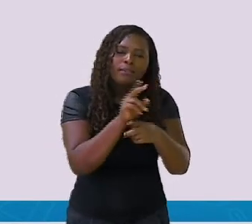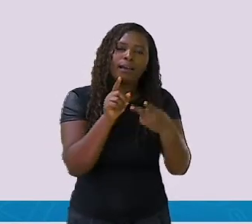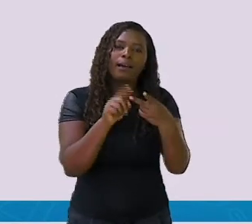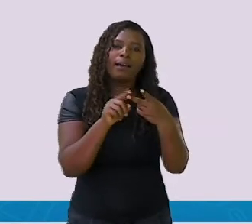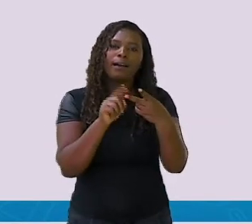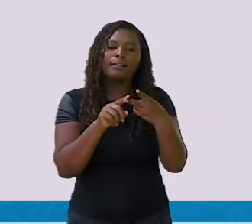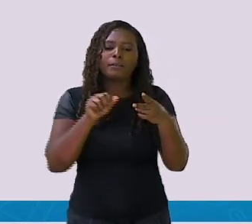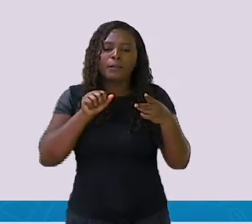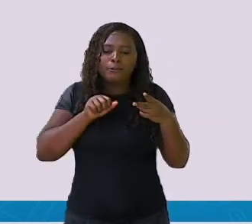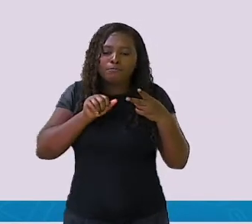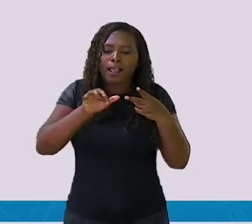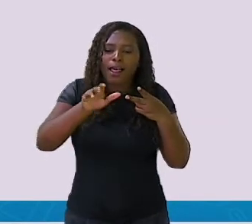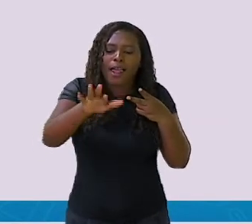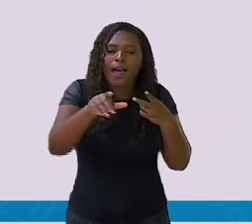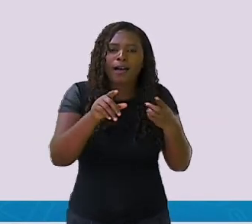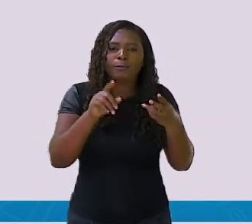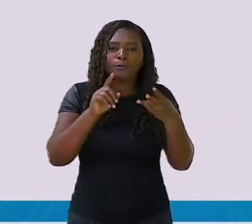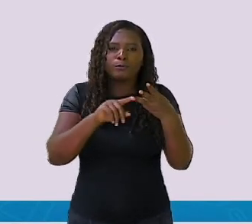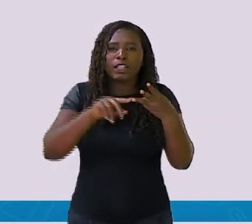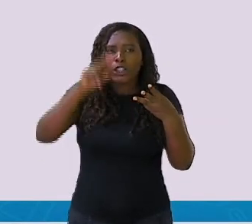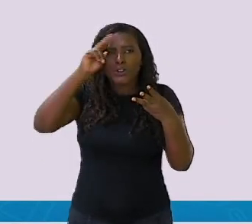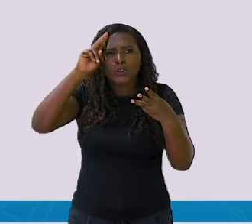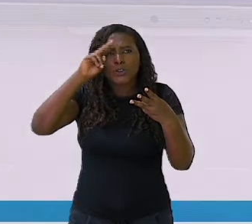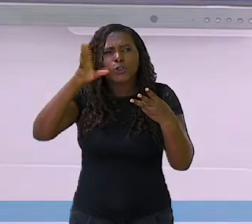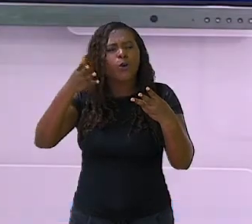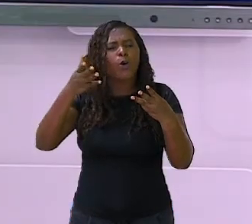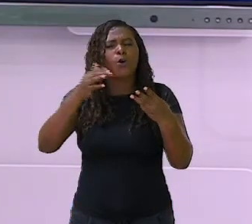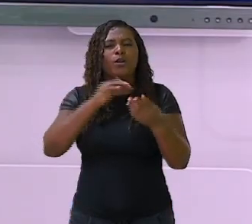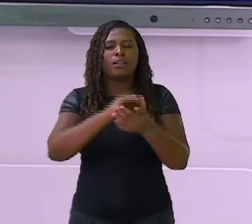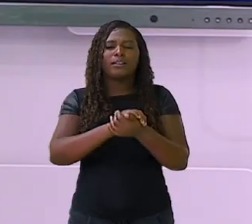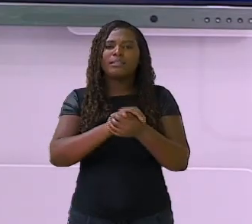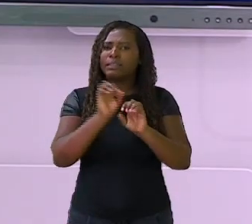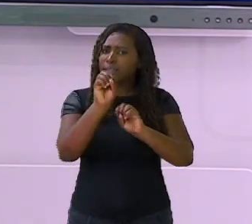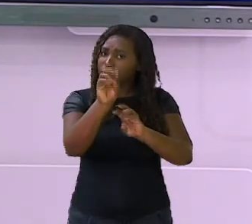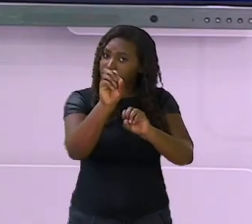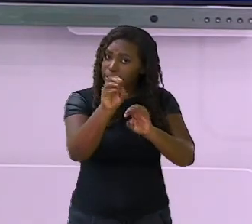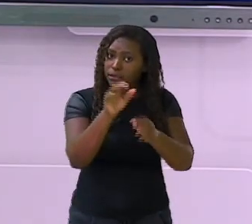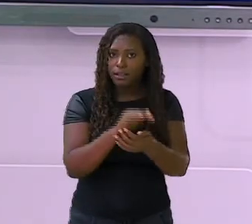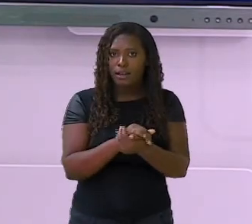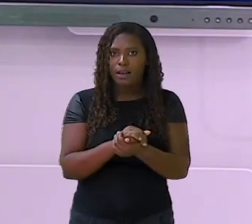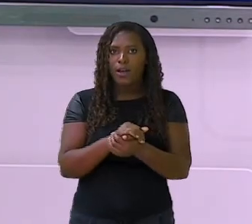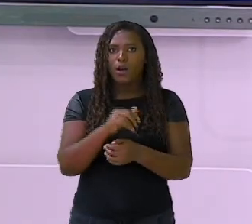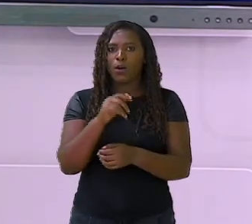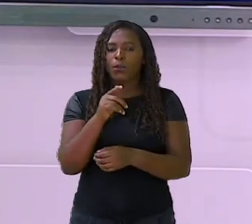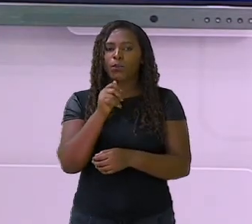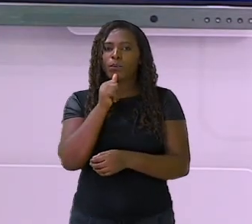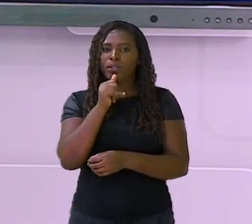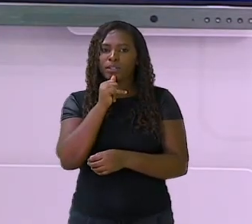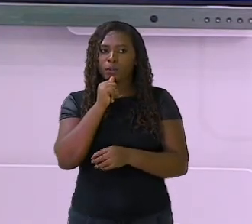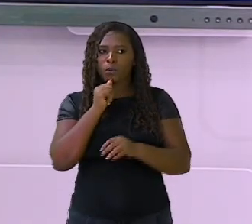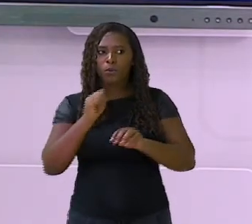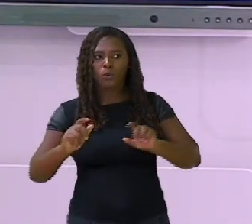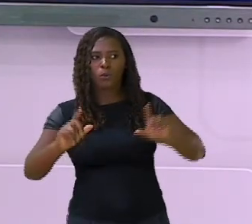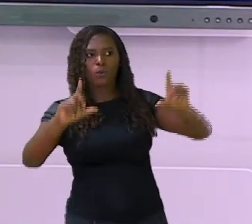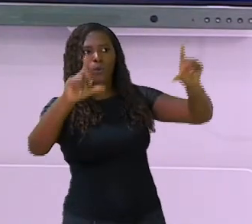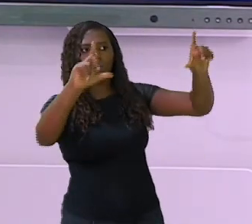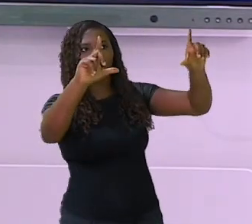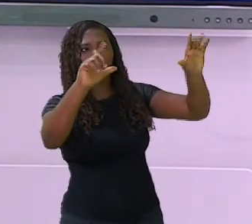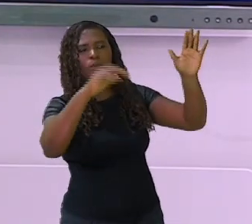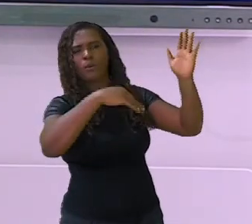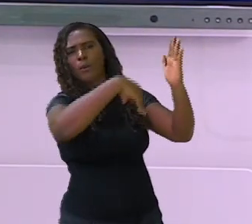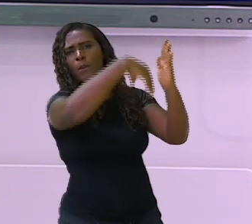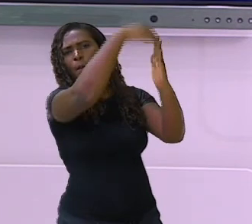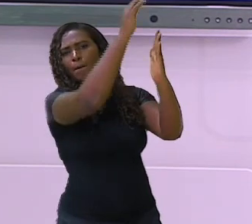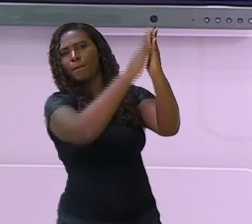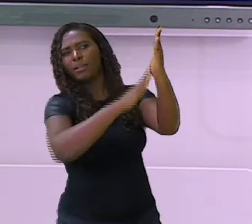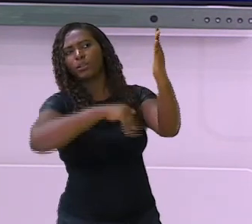Então, tem uma exposição de quadros, por exemplo. Então, a gente consegue observar a diferença das pinturas,